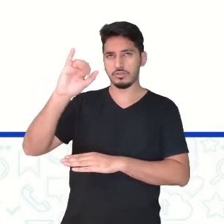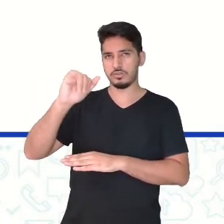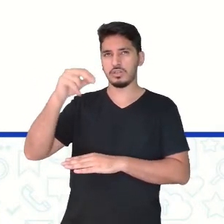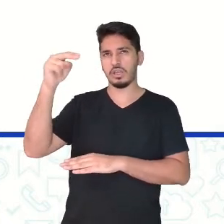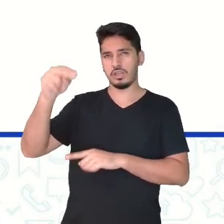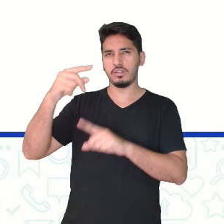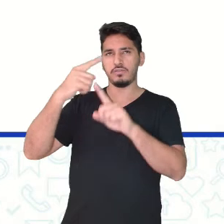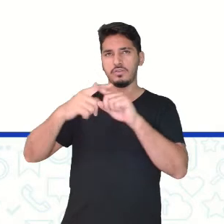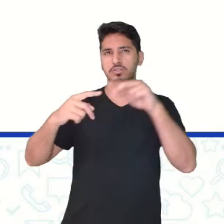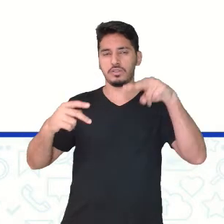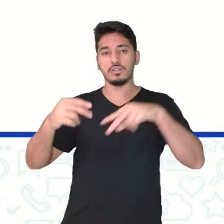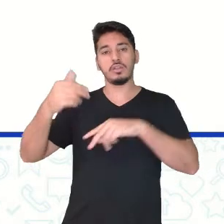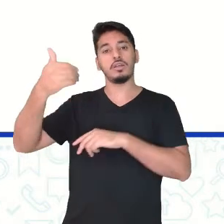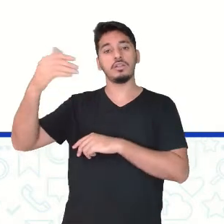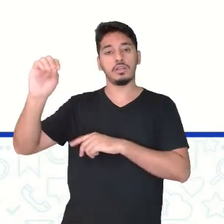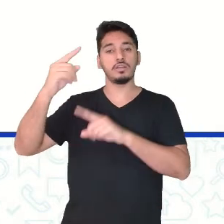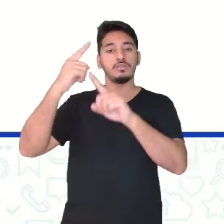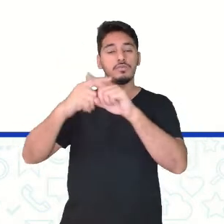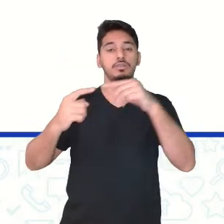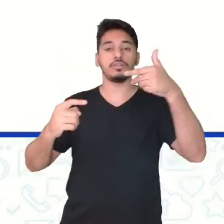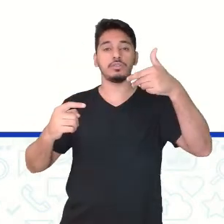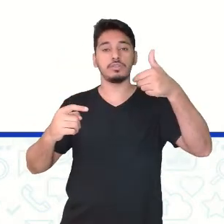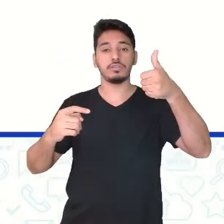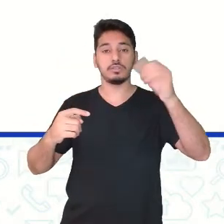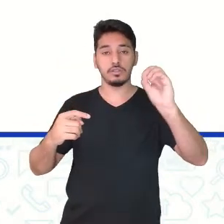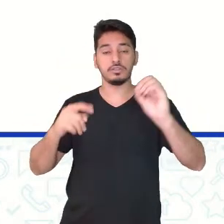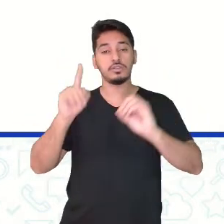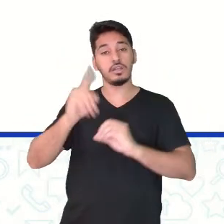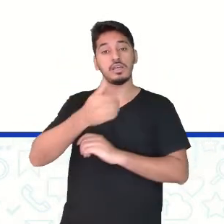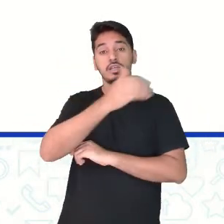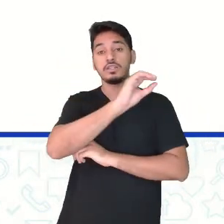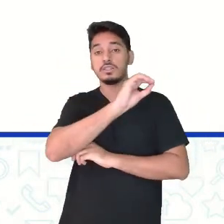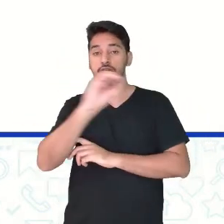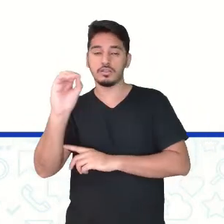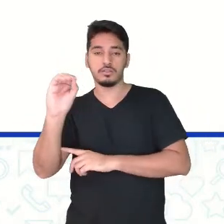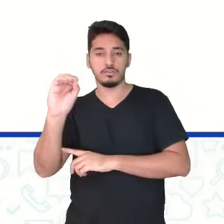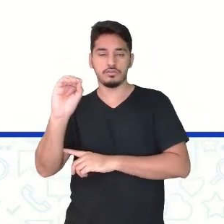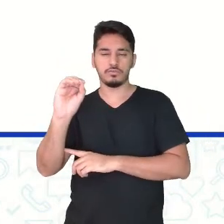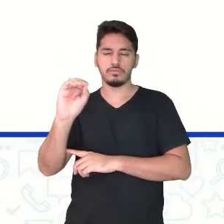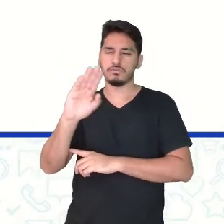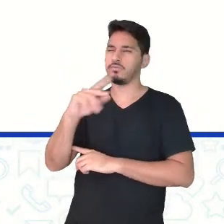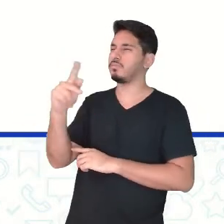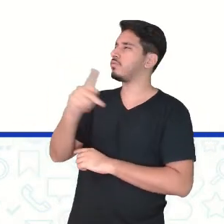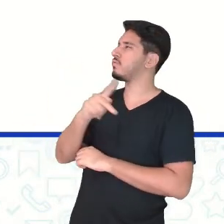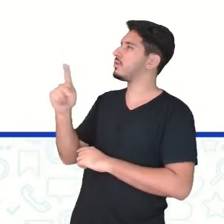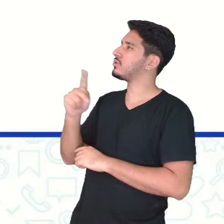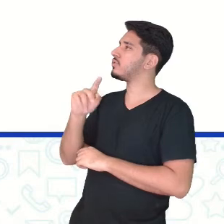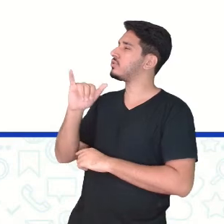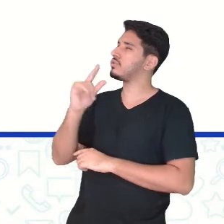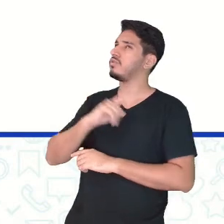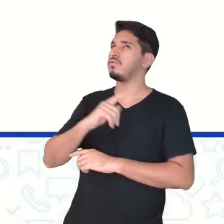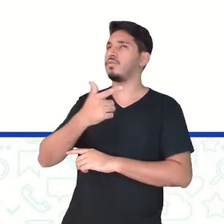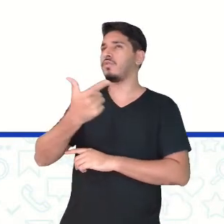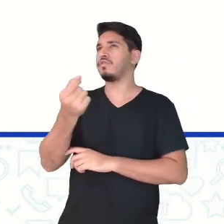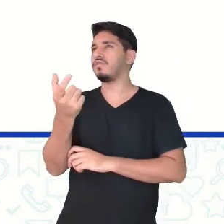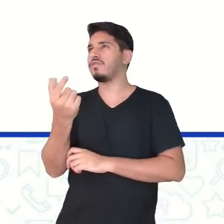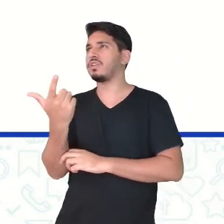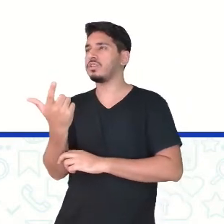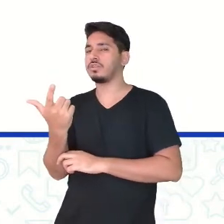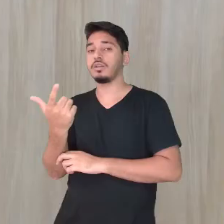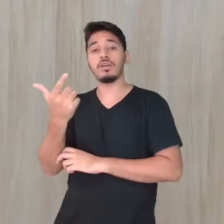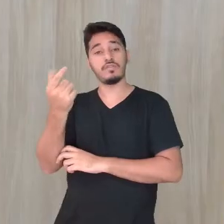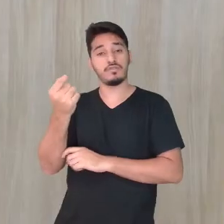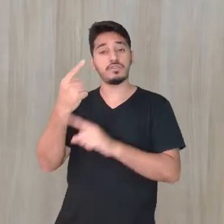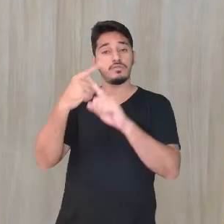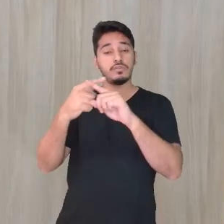n vezes n, é 10 vezes 10, vai ter 100 pontinhos. Professor, e se for a figura 20? Vai ser